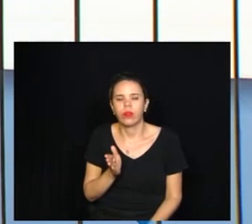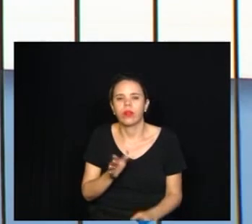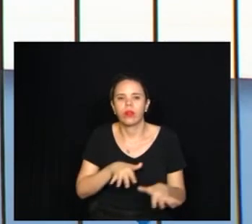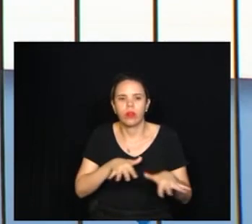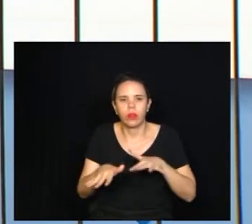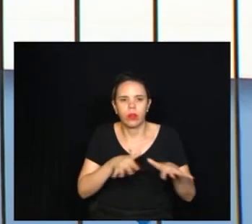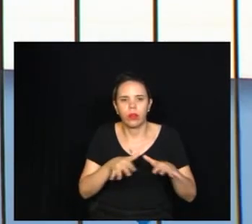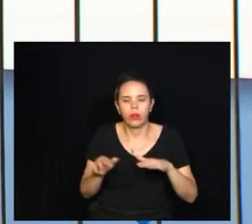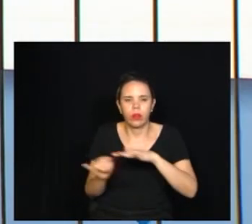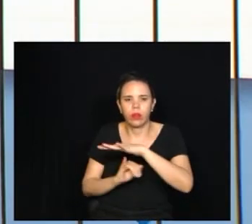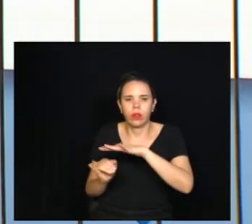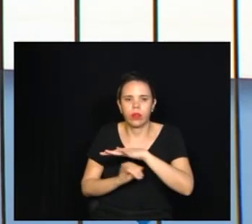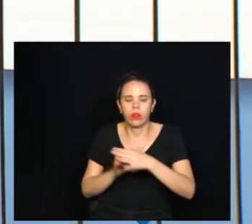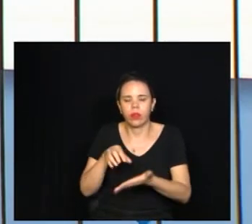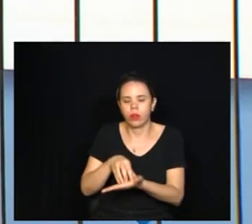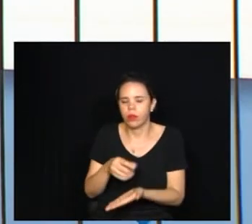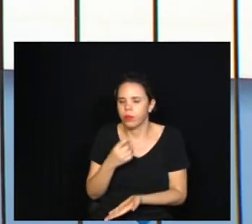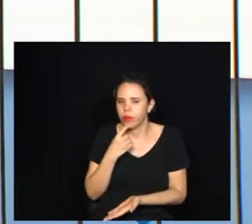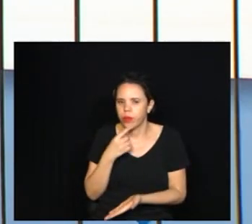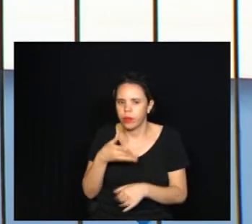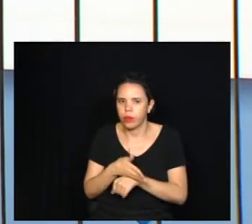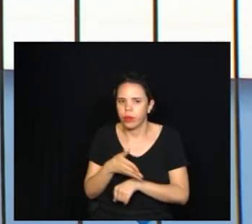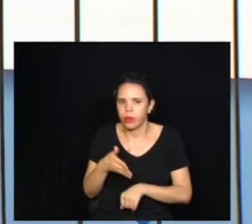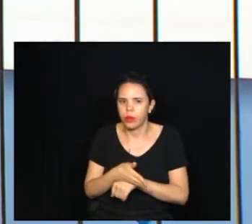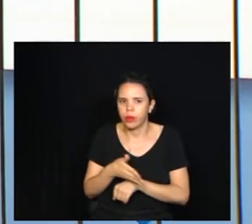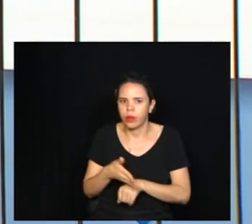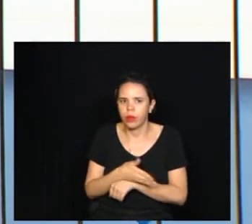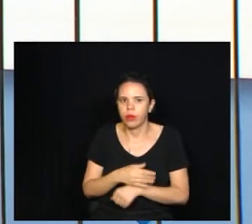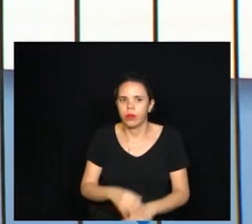mobiliza as entidades aqui de Campinas para participar dessa frente.